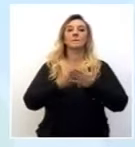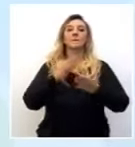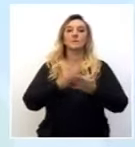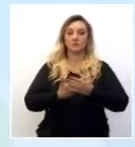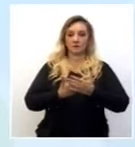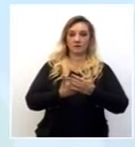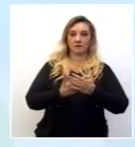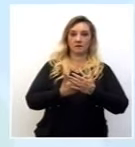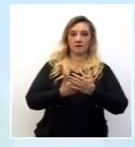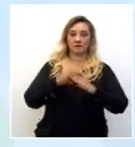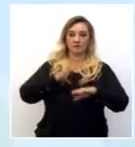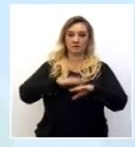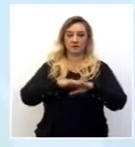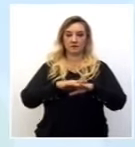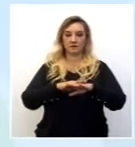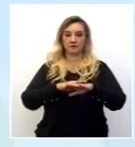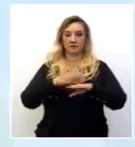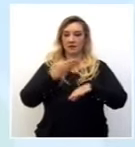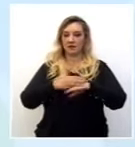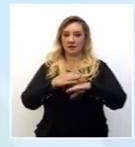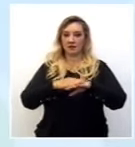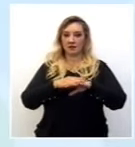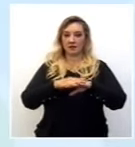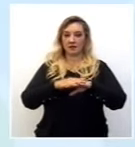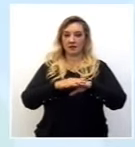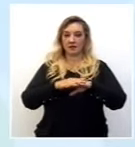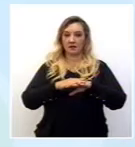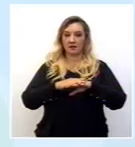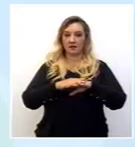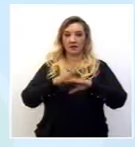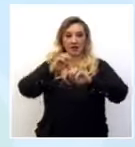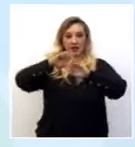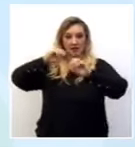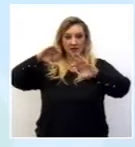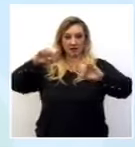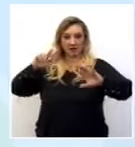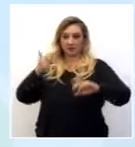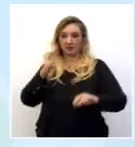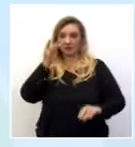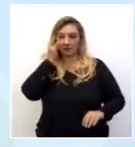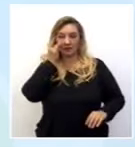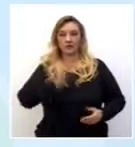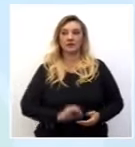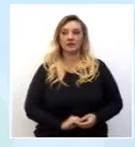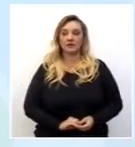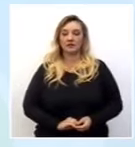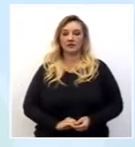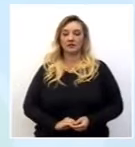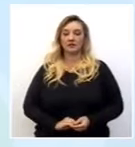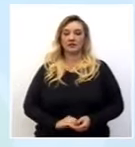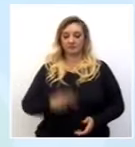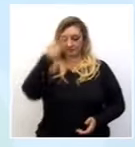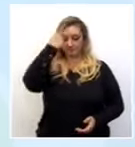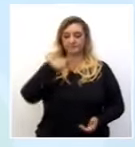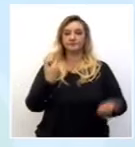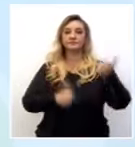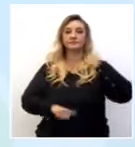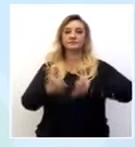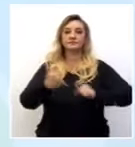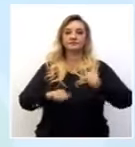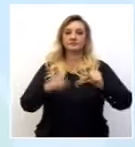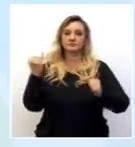estudantes na realização das atividades não presenciais. A autoavaliação poderá ser um